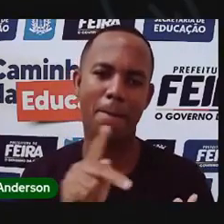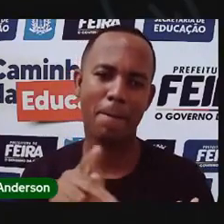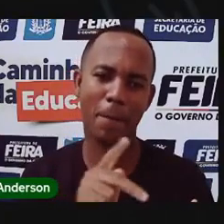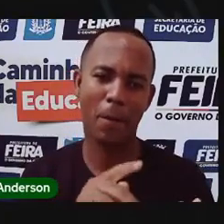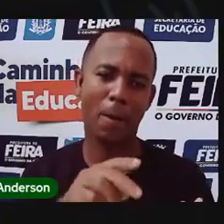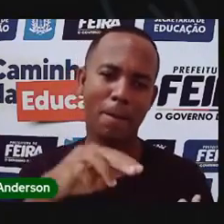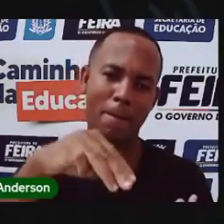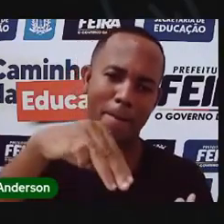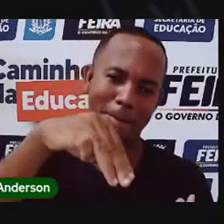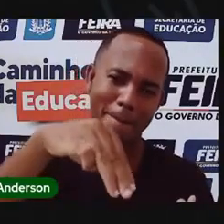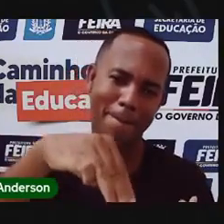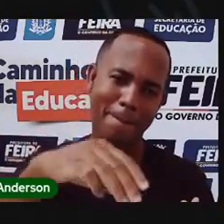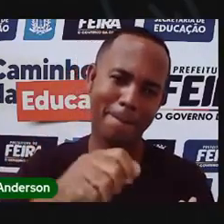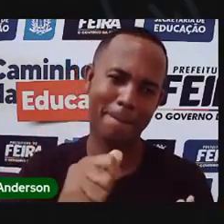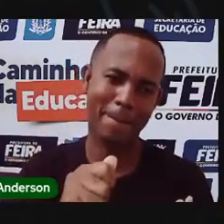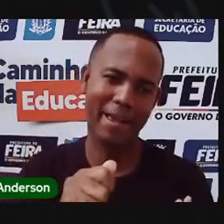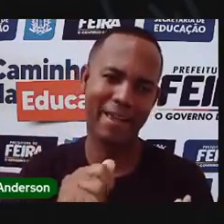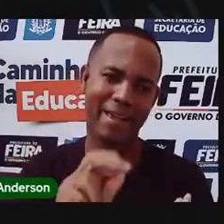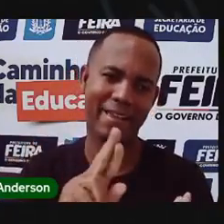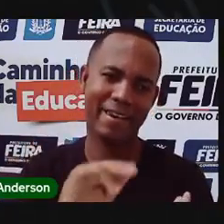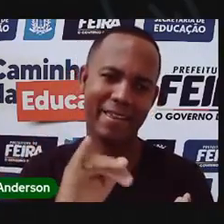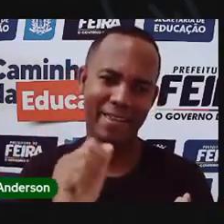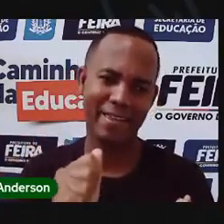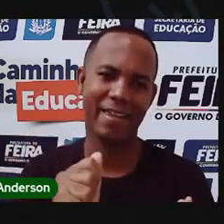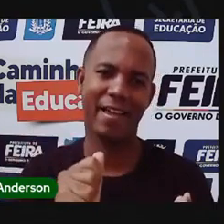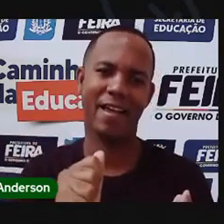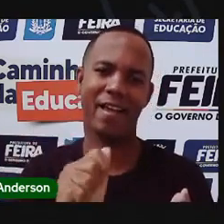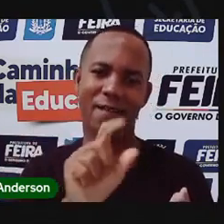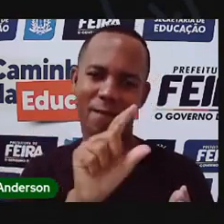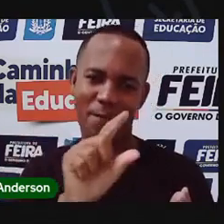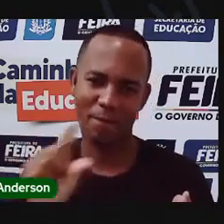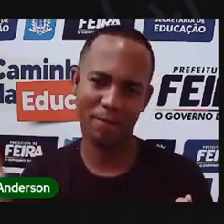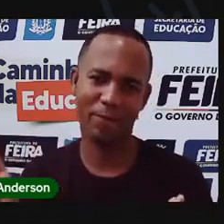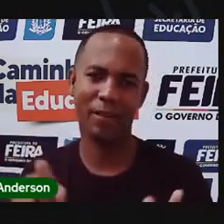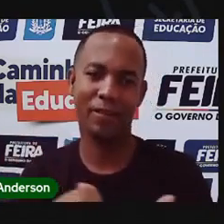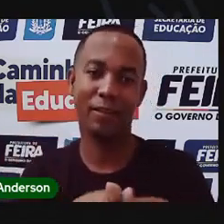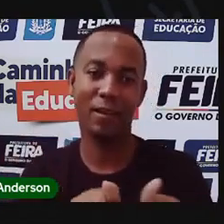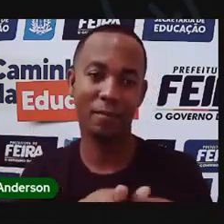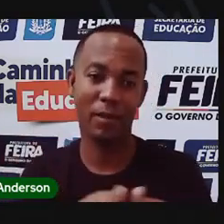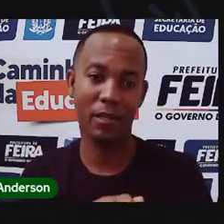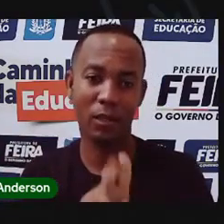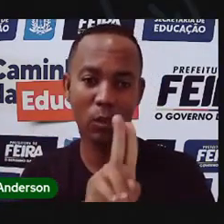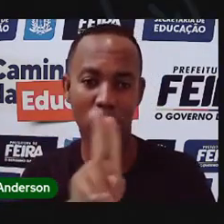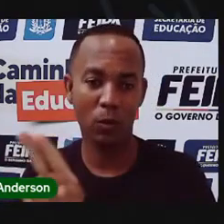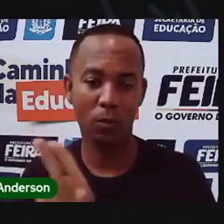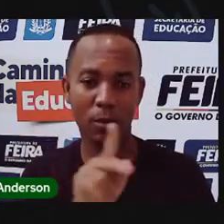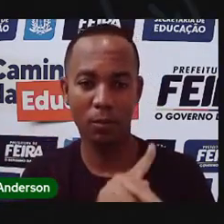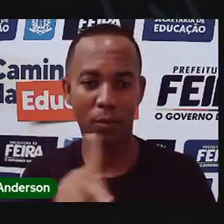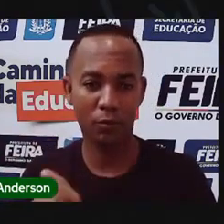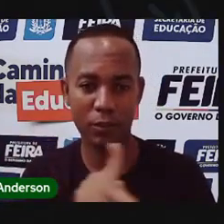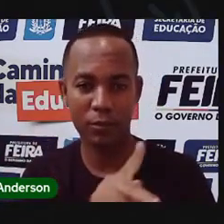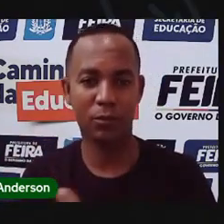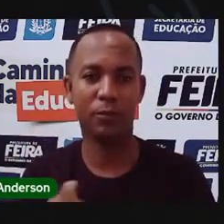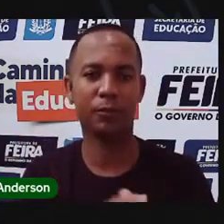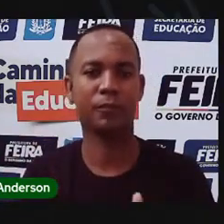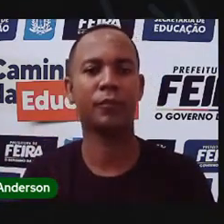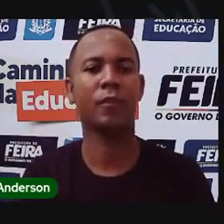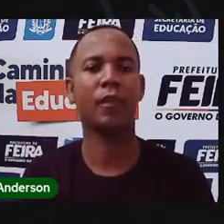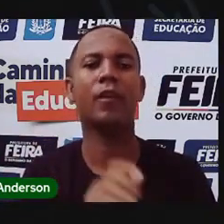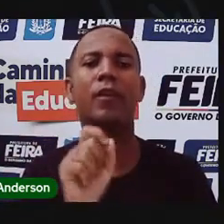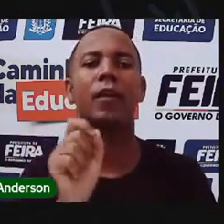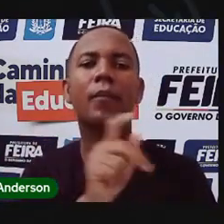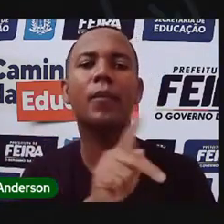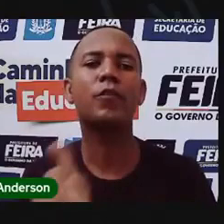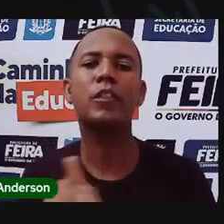Maria Moreira. Bom, e aqui embaixo o nome do professor. Quem é o professor de vocês? Coloca aqui